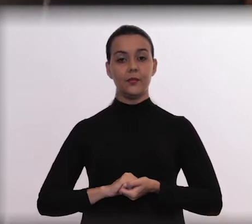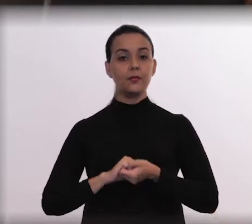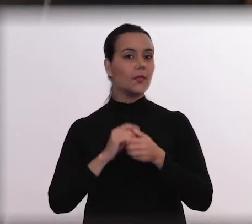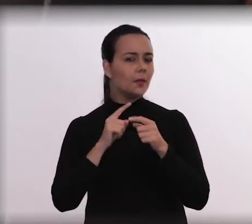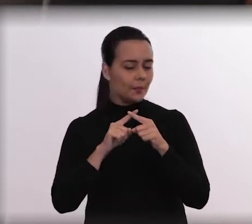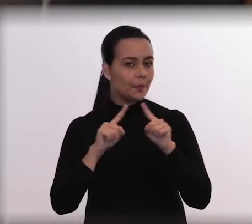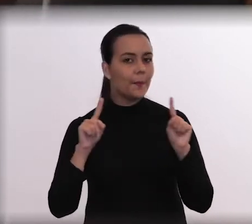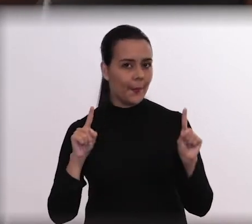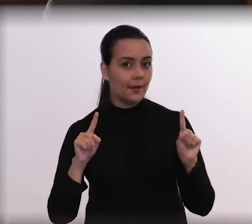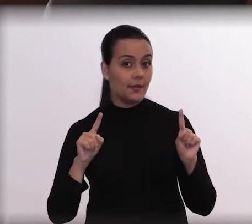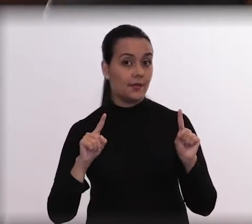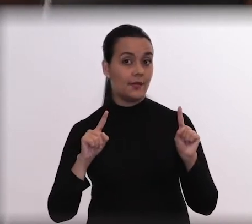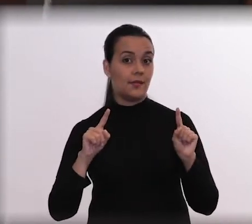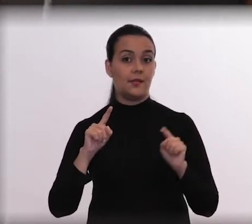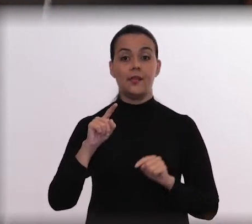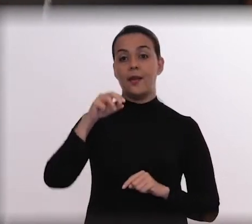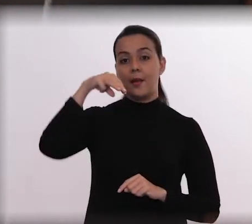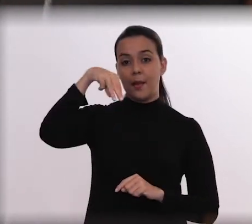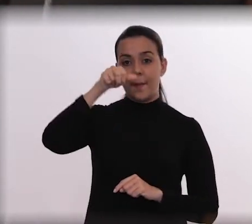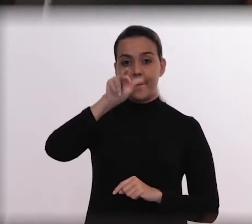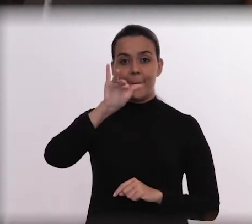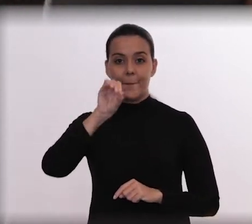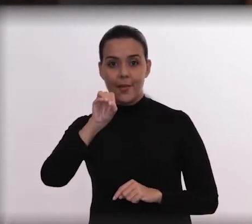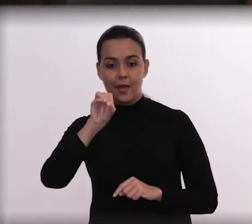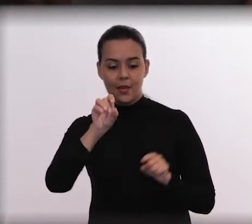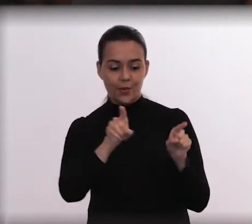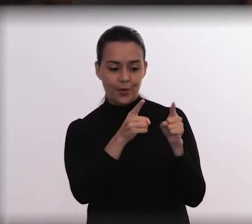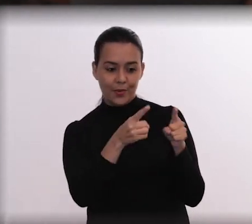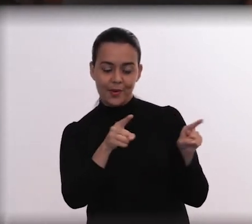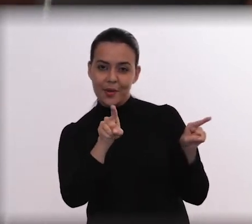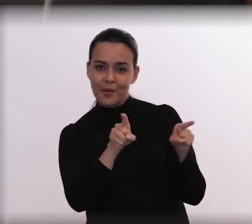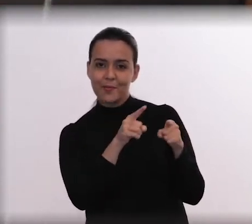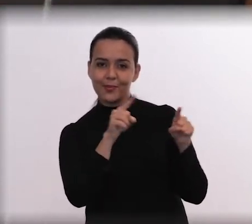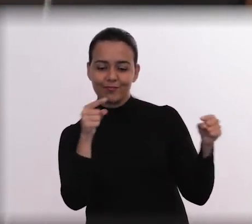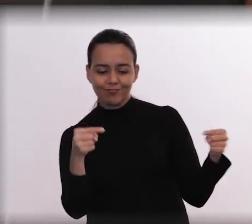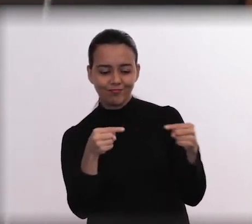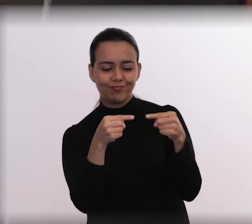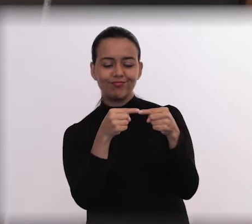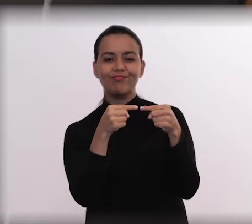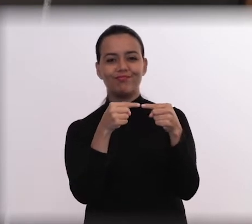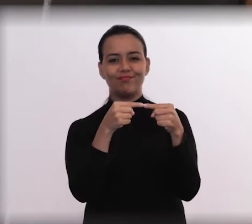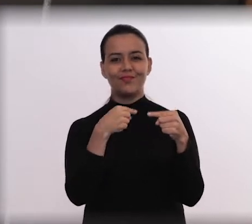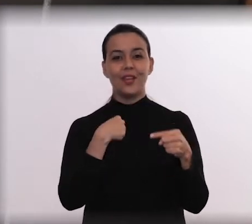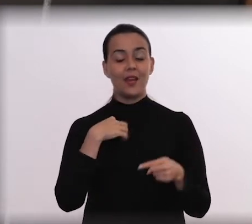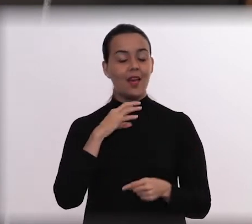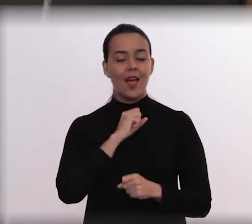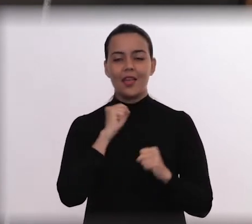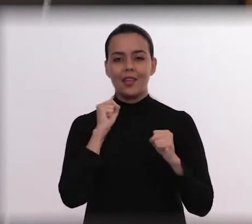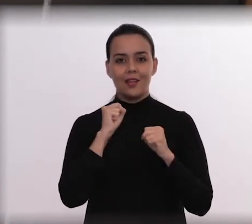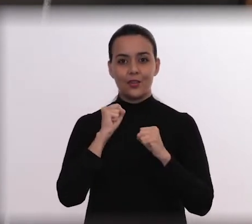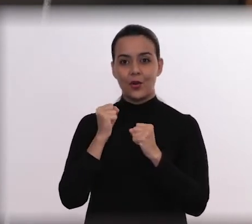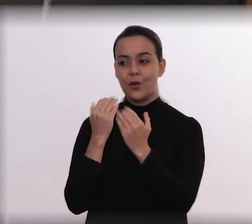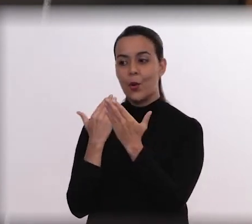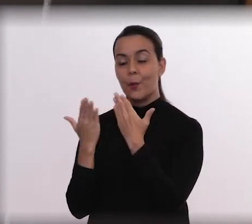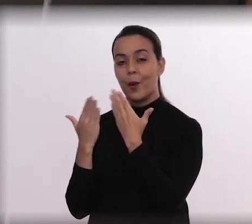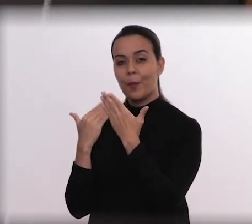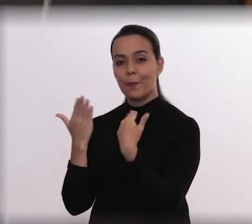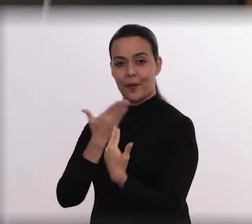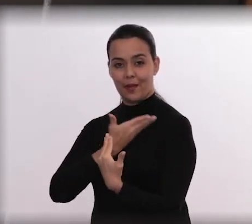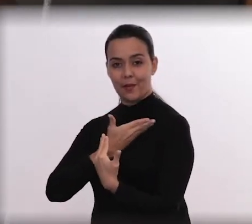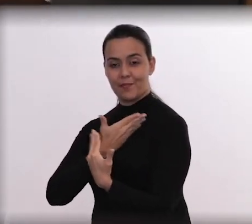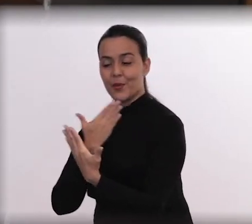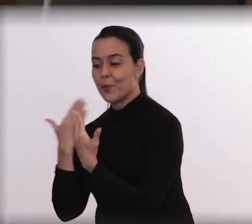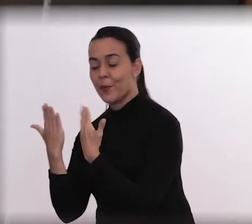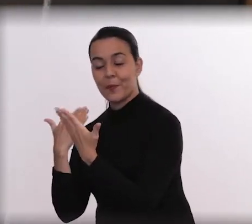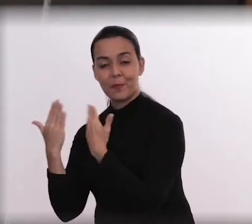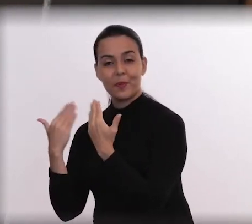Mas, no caso do Mário de Andrade e a música, eu gosto muito de brincar com os meus amigos da literatura, que